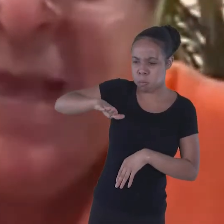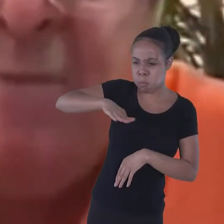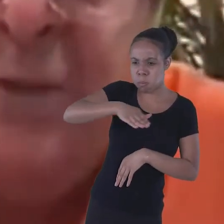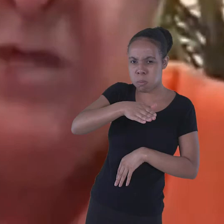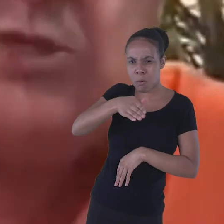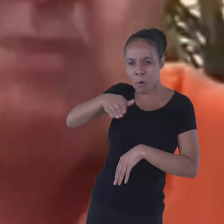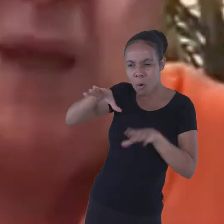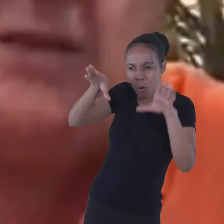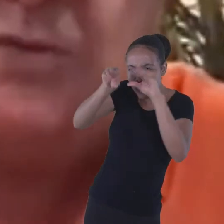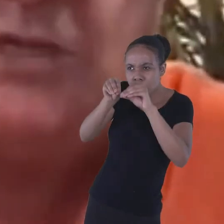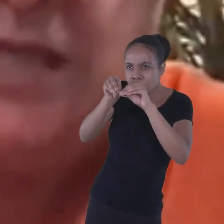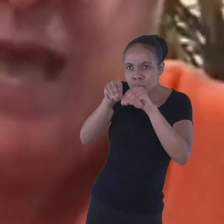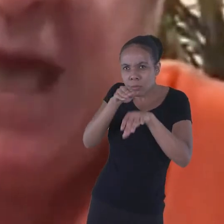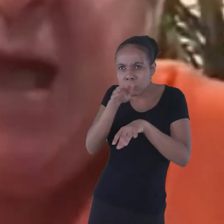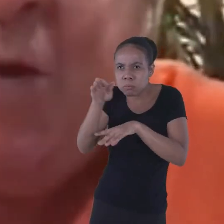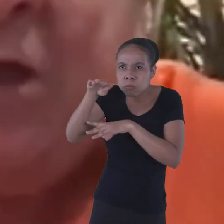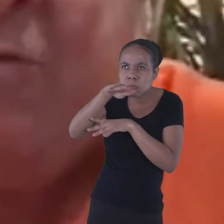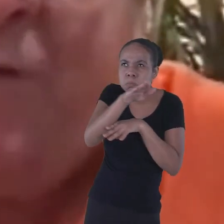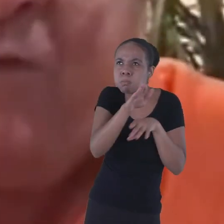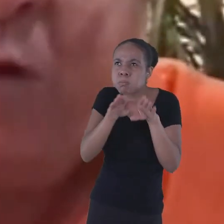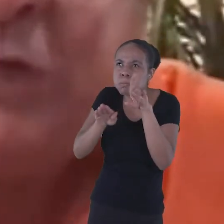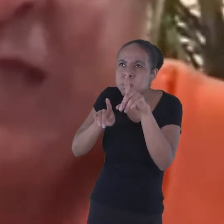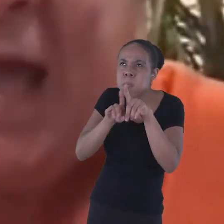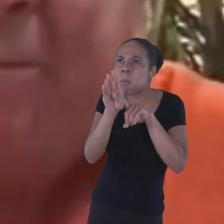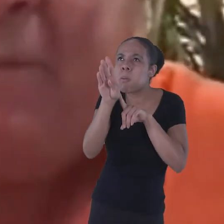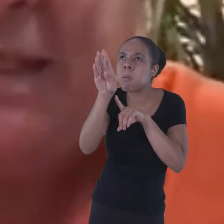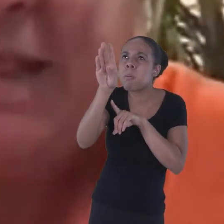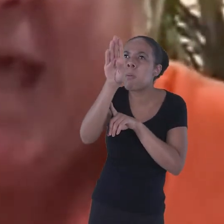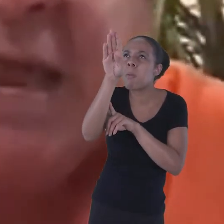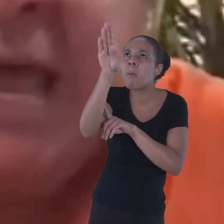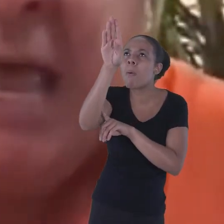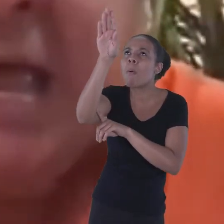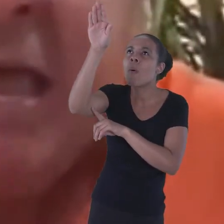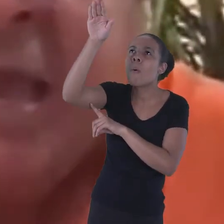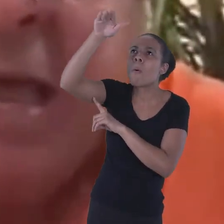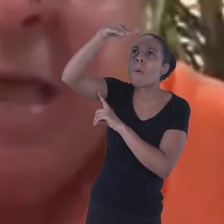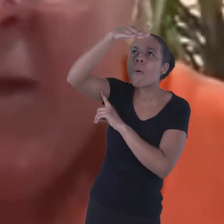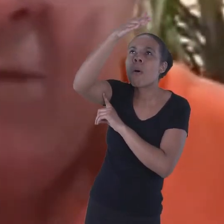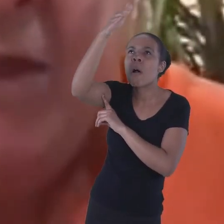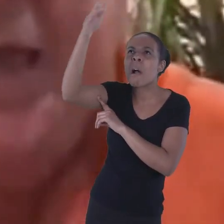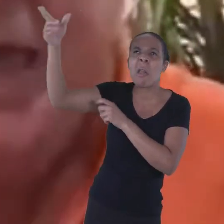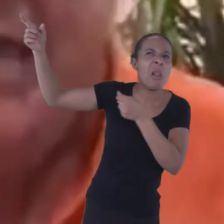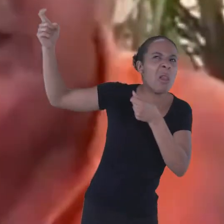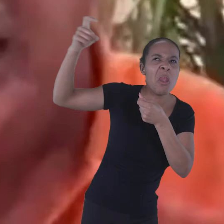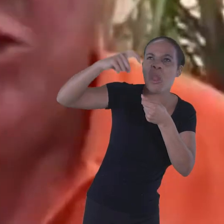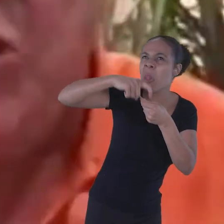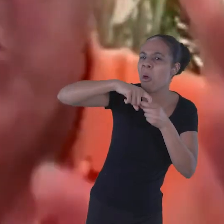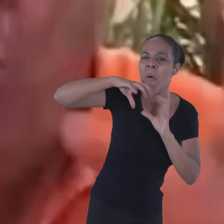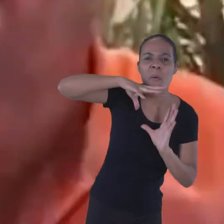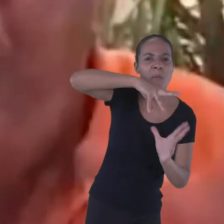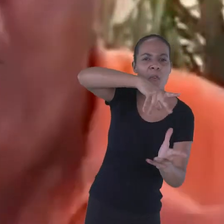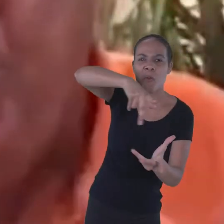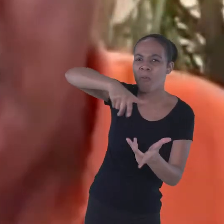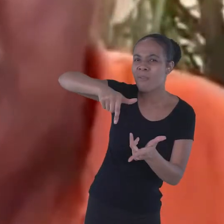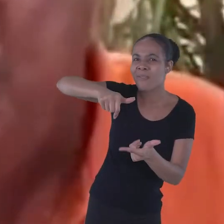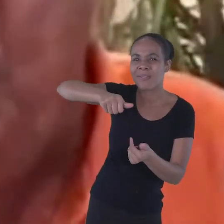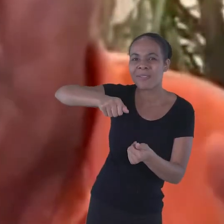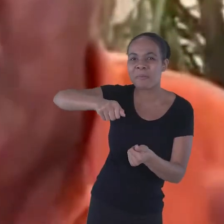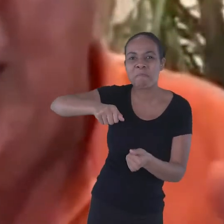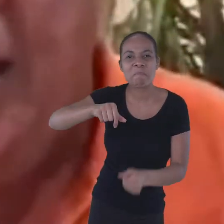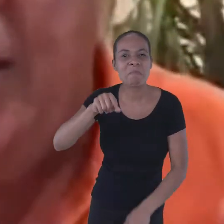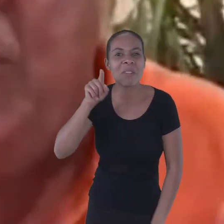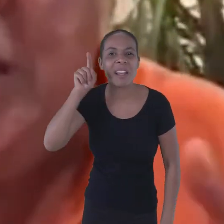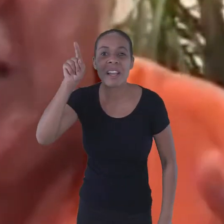para sempre no espaço sideral, não vou voltar para a Terra, não. Isso era de um